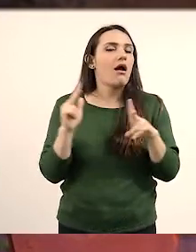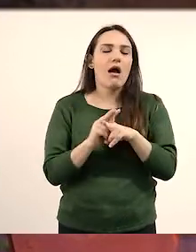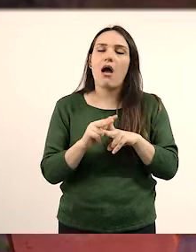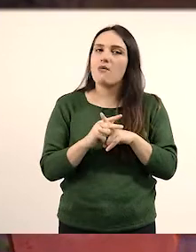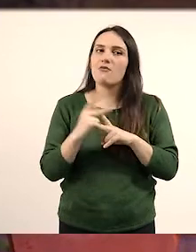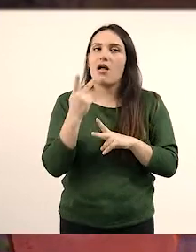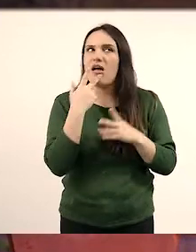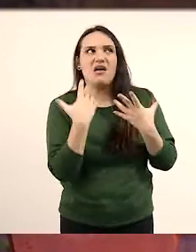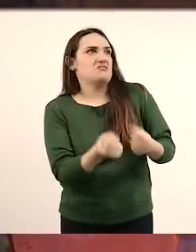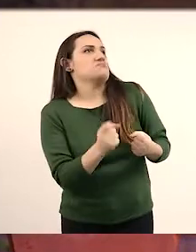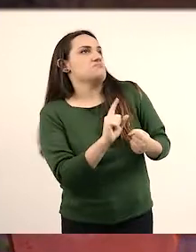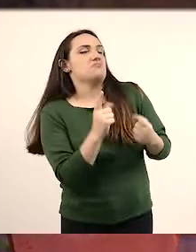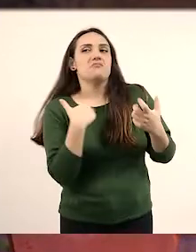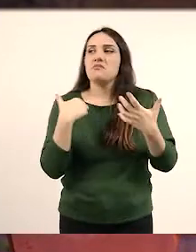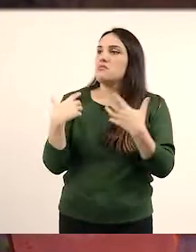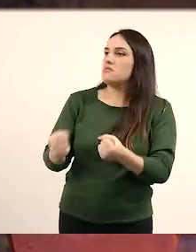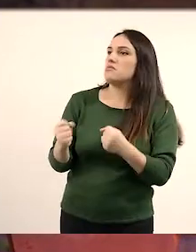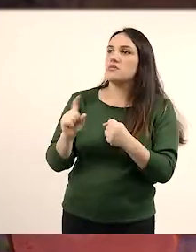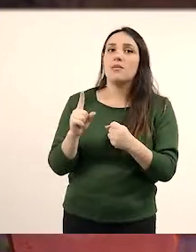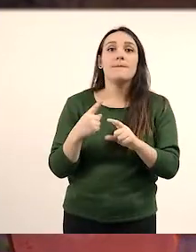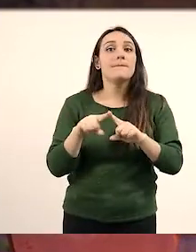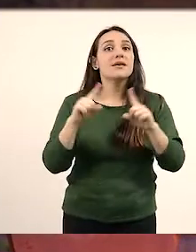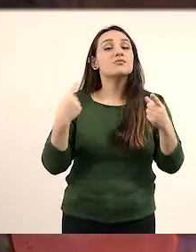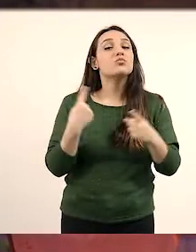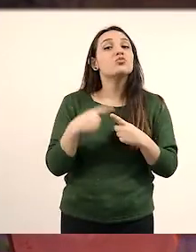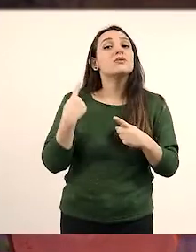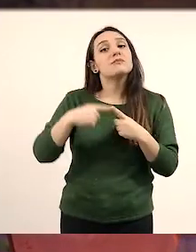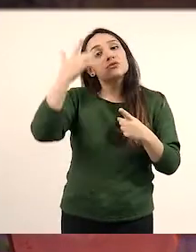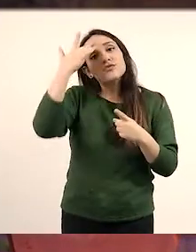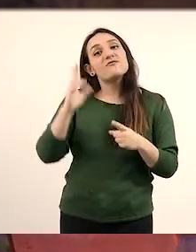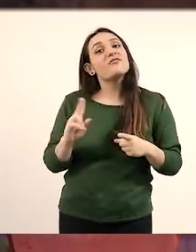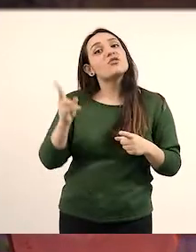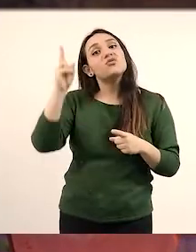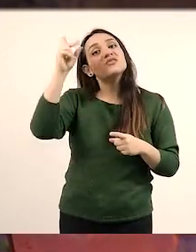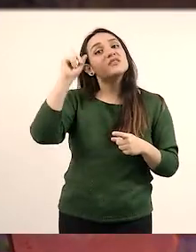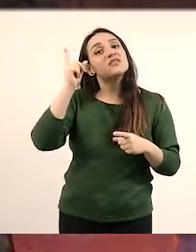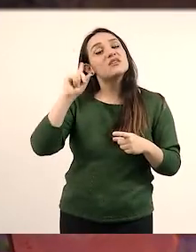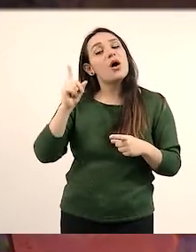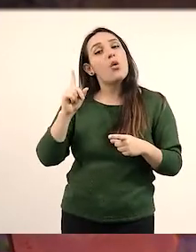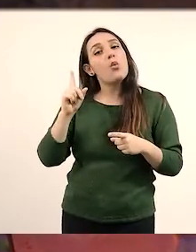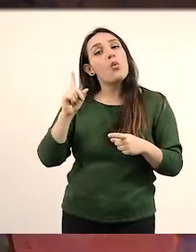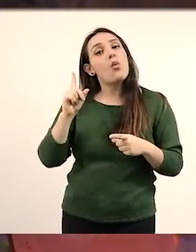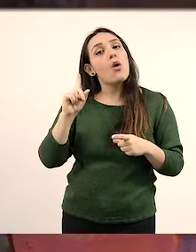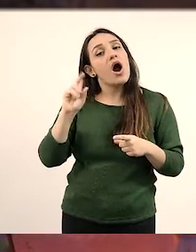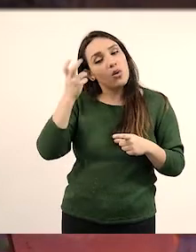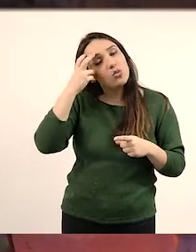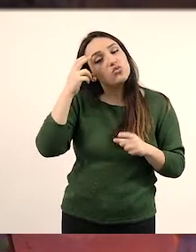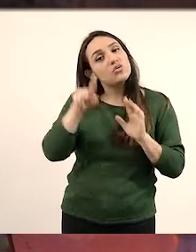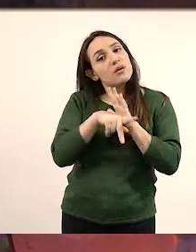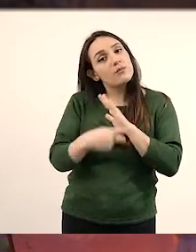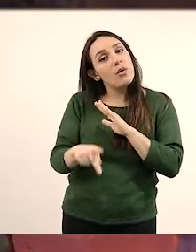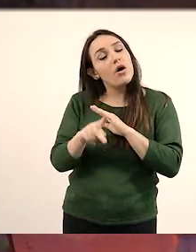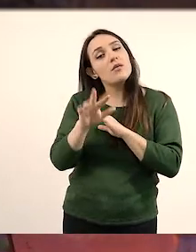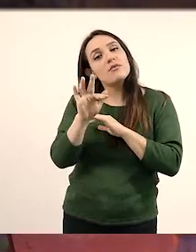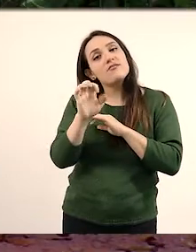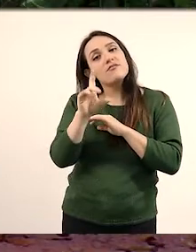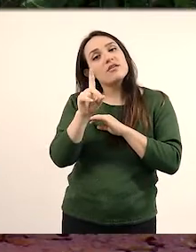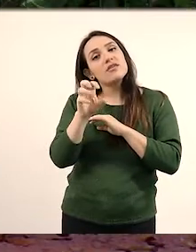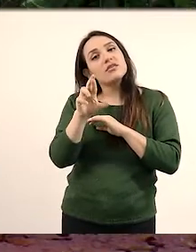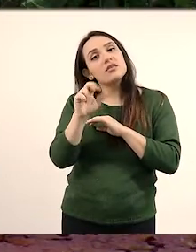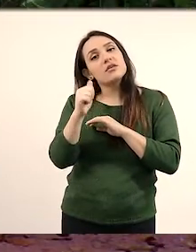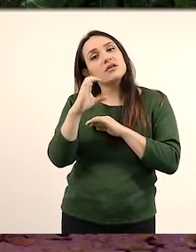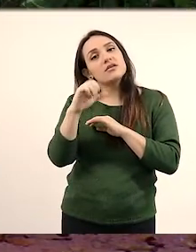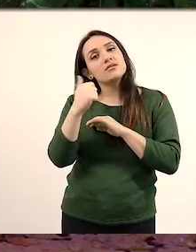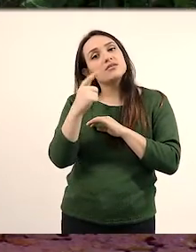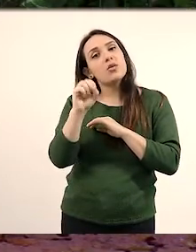porque não se está dando o valor e a importância devida à federação e à democracia.